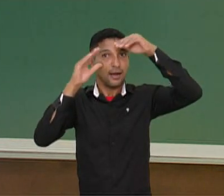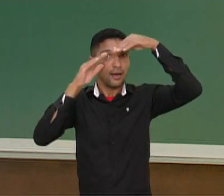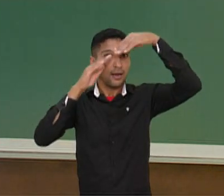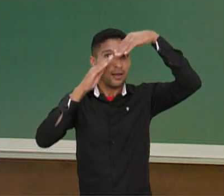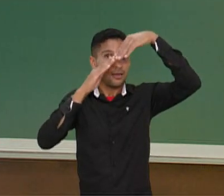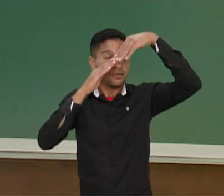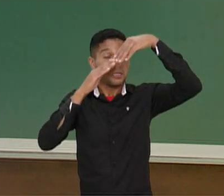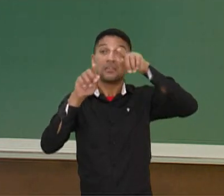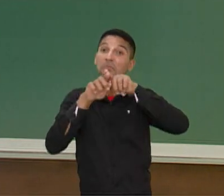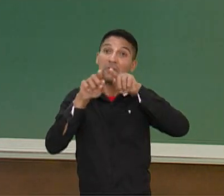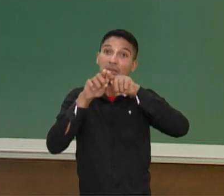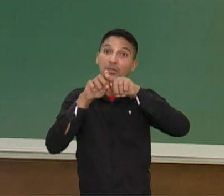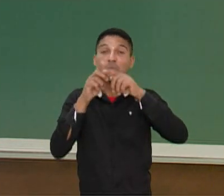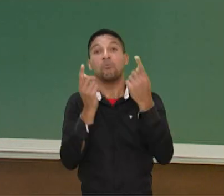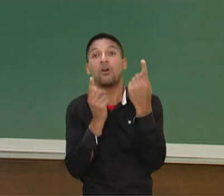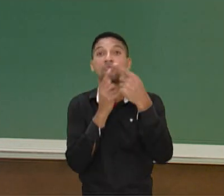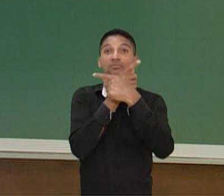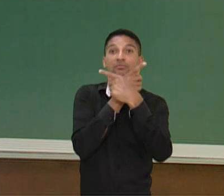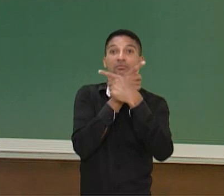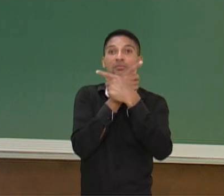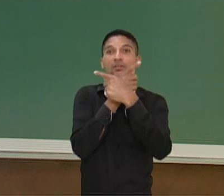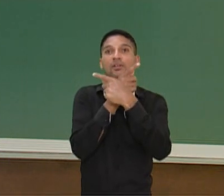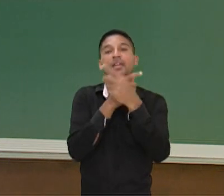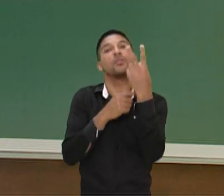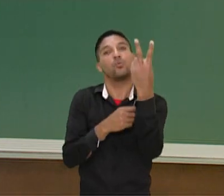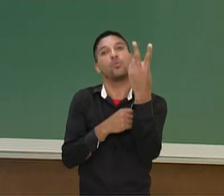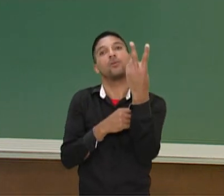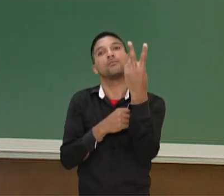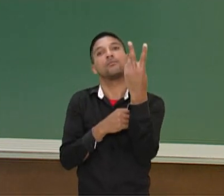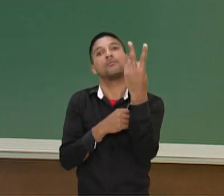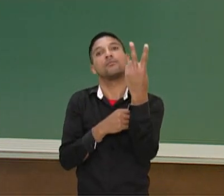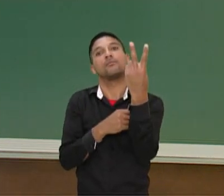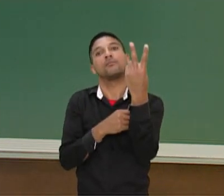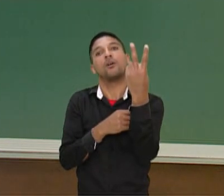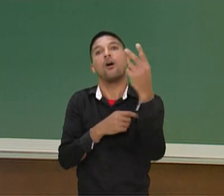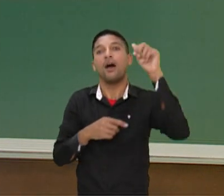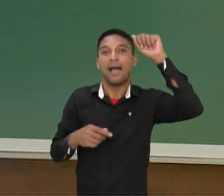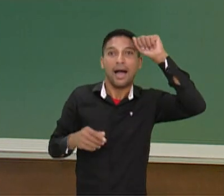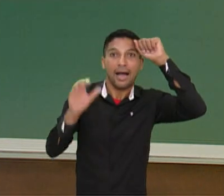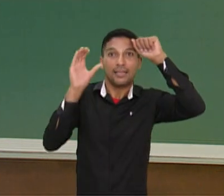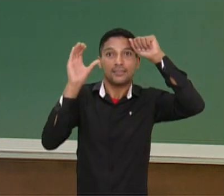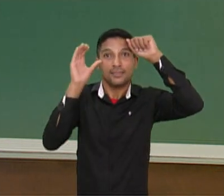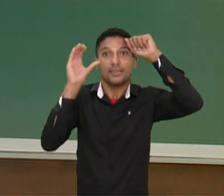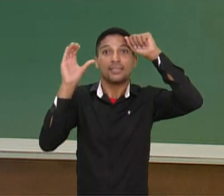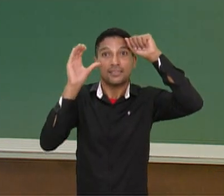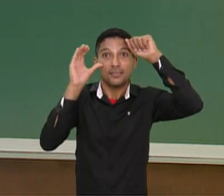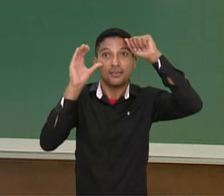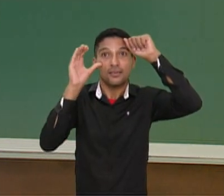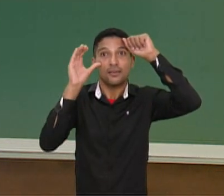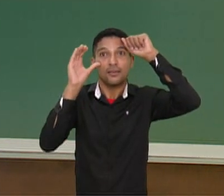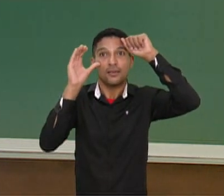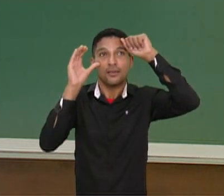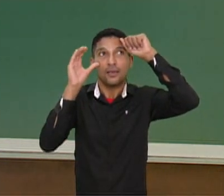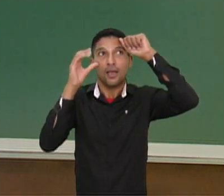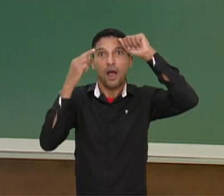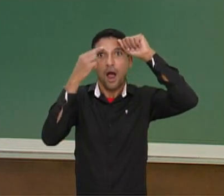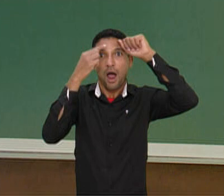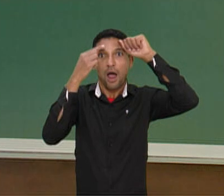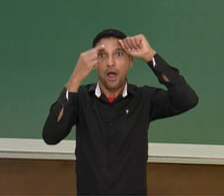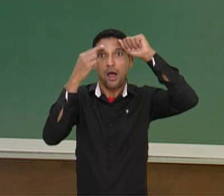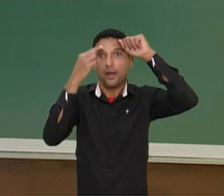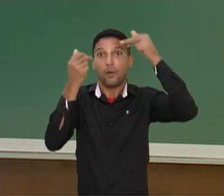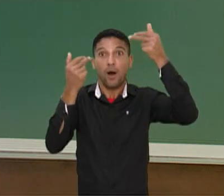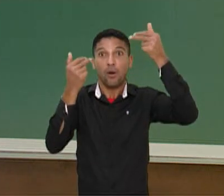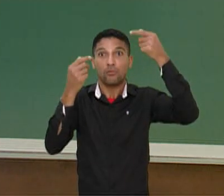gente conta todas elas 2 vezes. E eu não quero o número duplicado, eu quero o número certo. Então, a